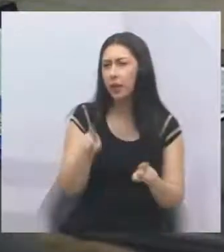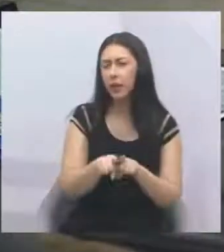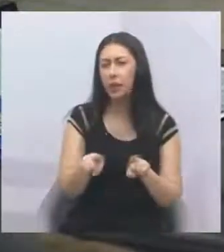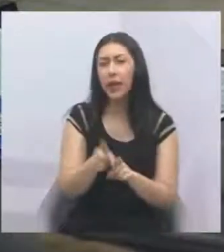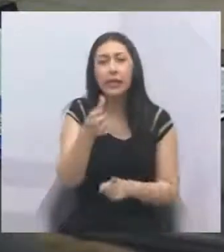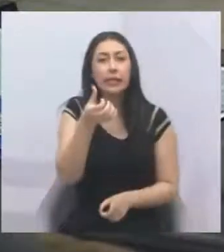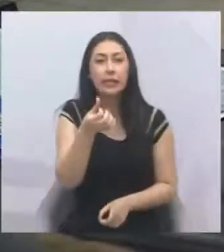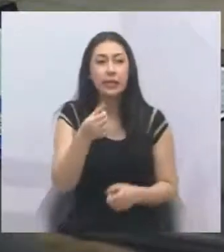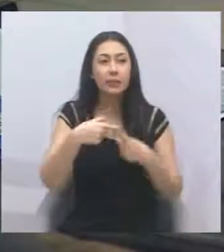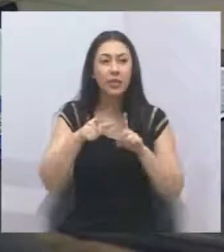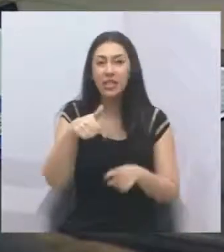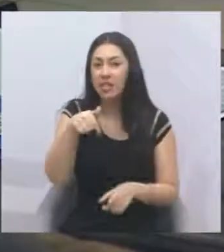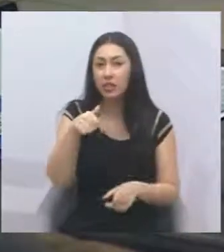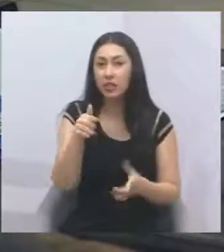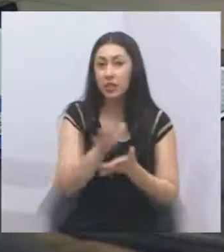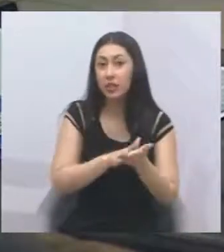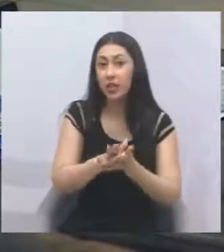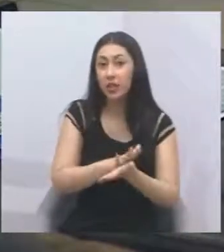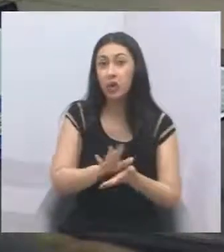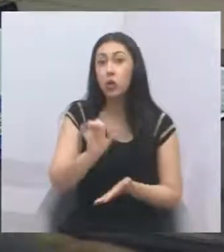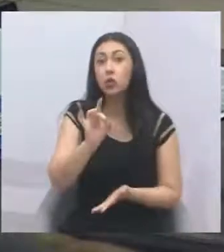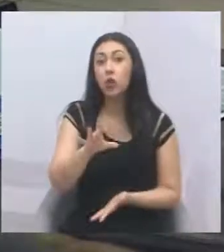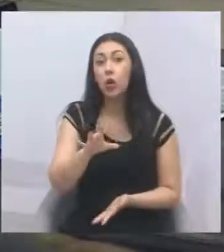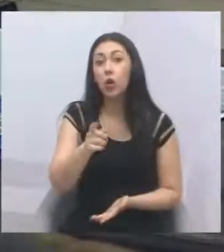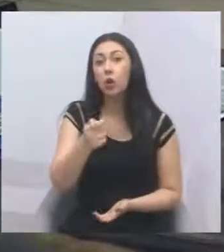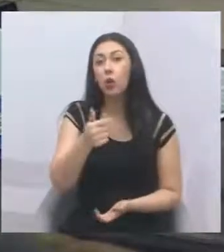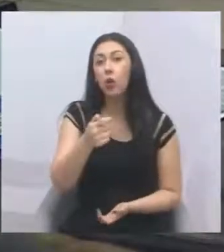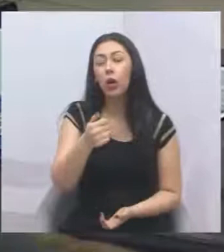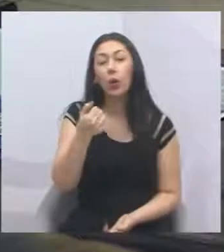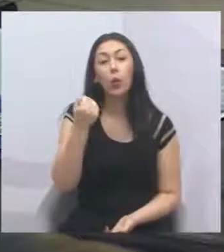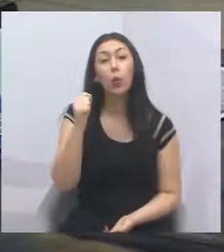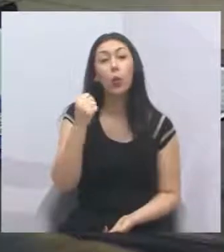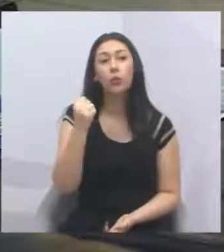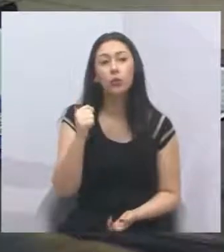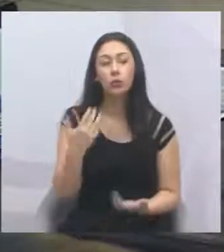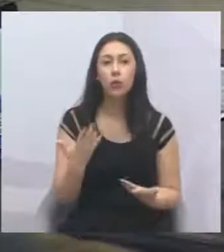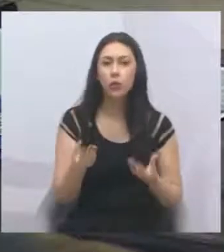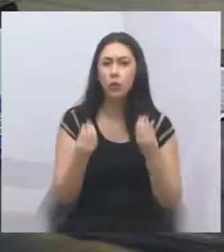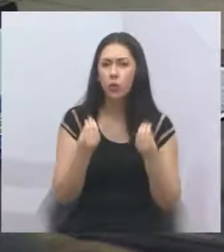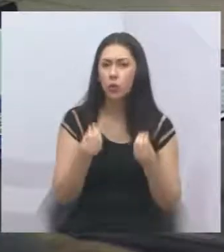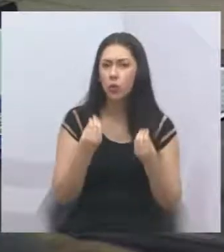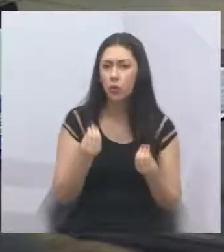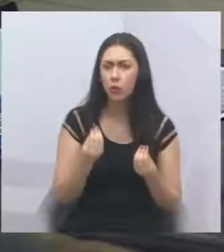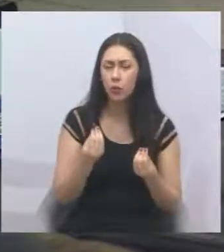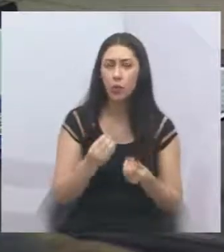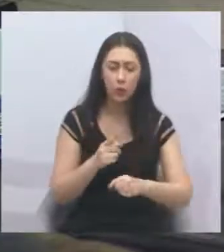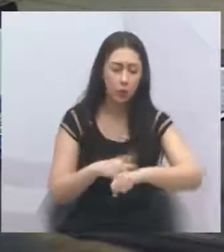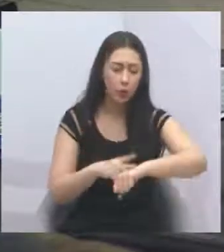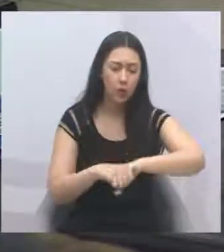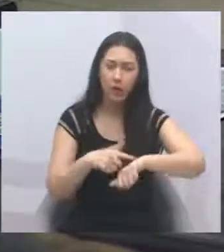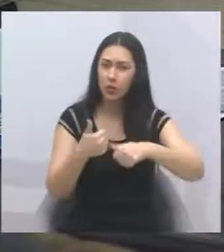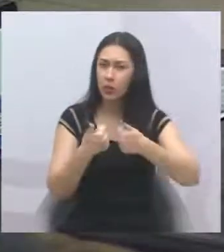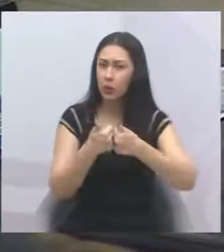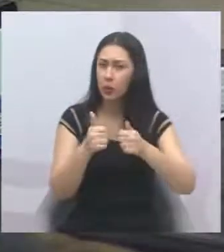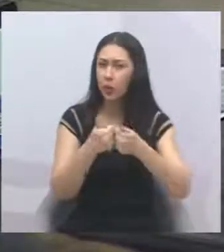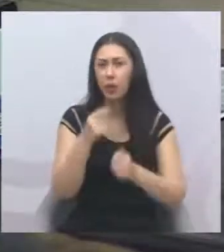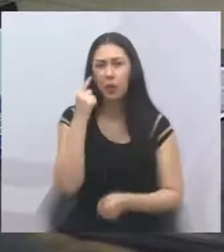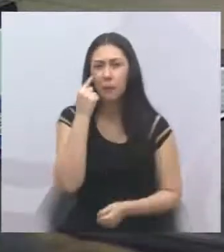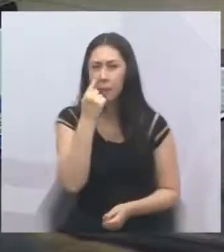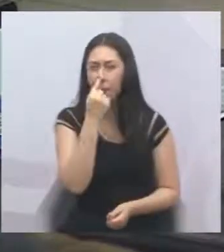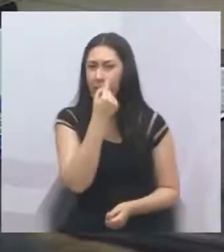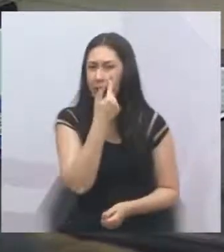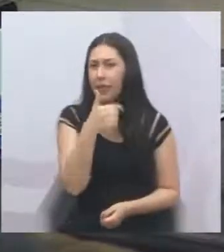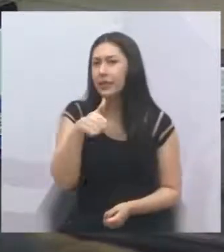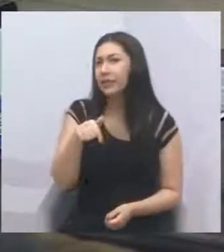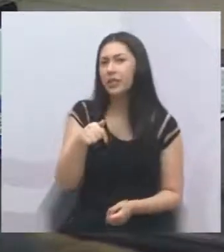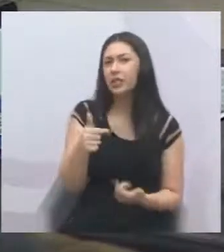não tem às 7, depois só 5 para as 8. Aonde se viu um horário de um ônibus do Parque Meia Lua não ter